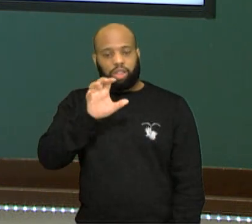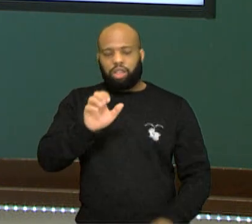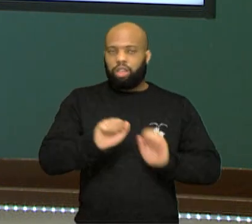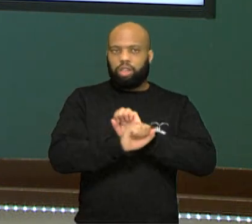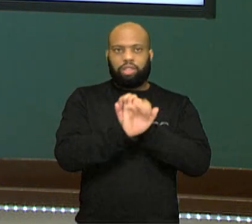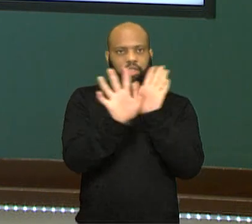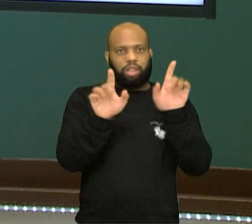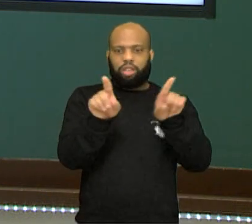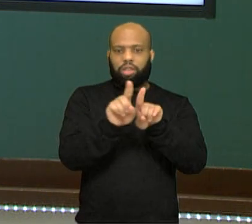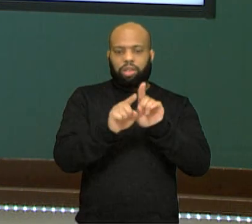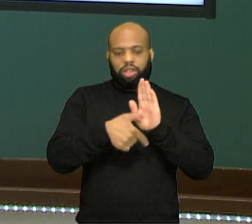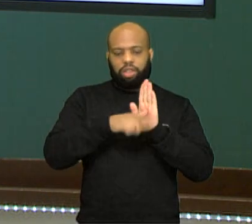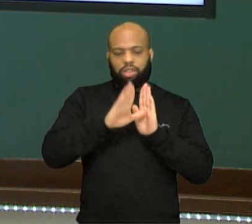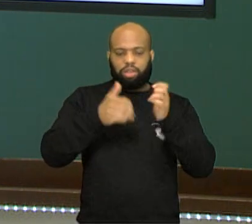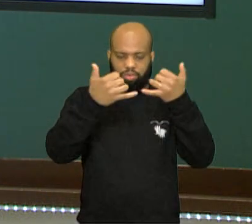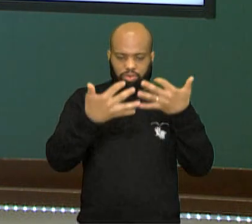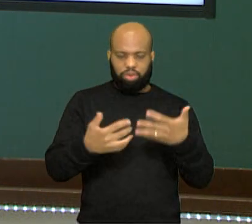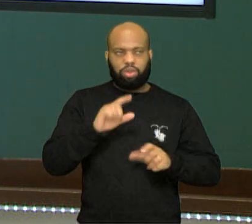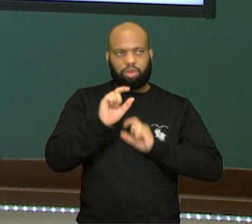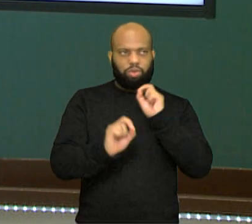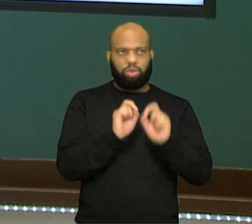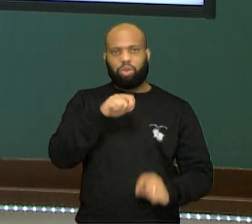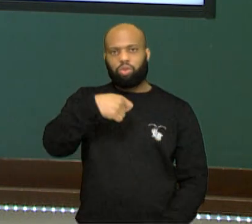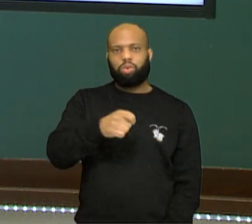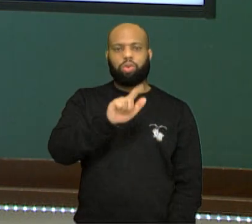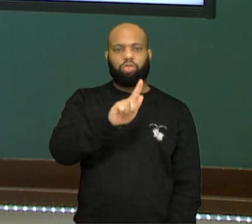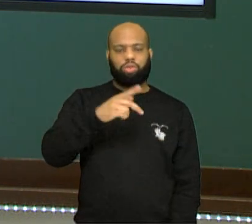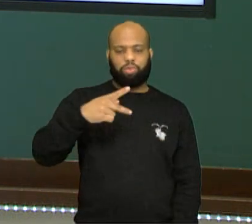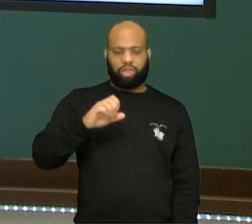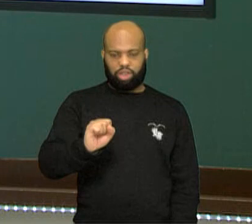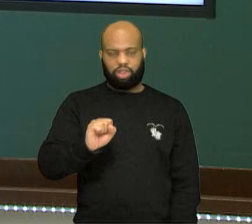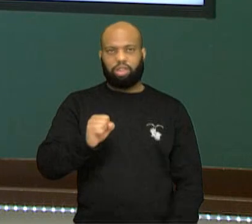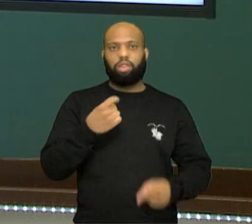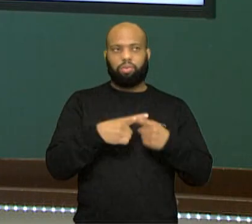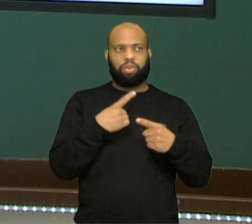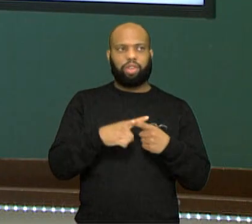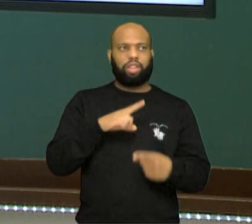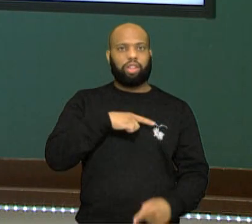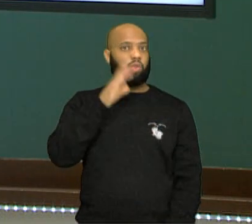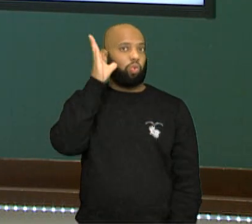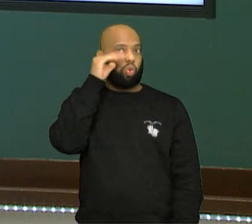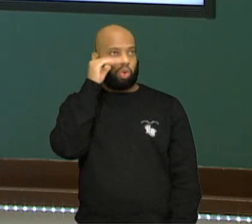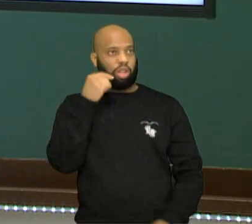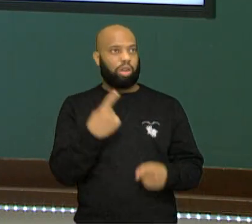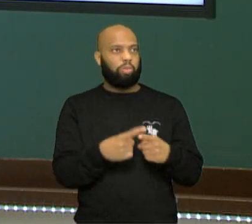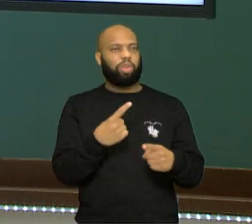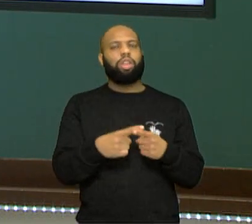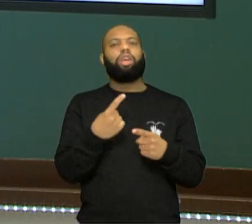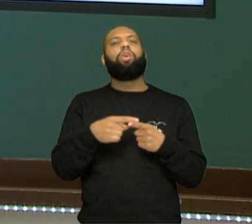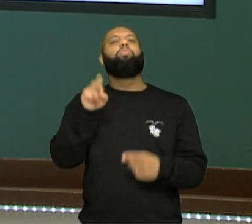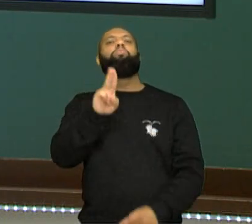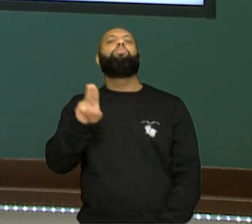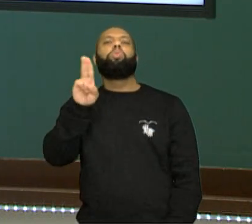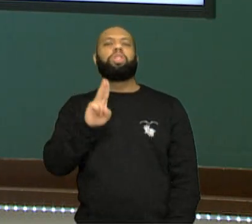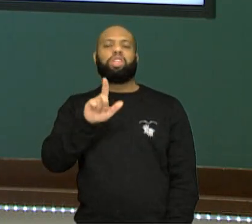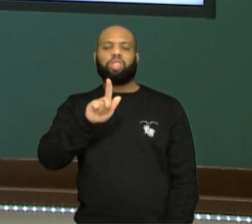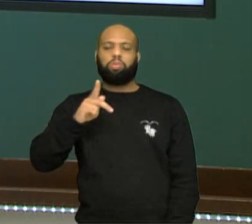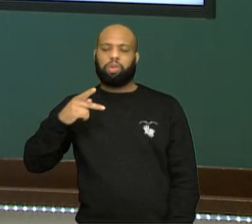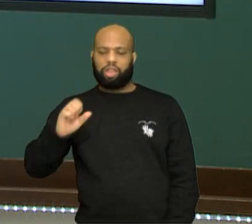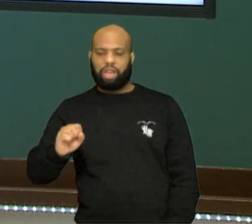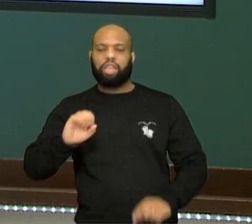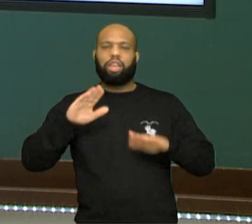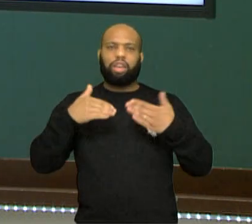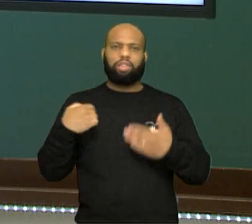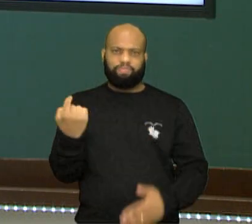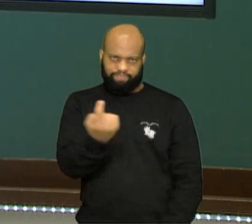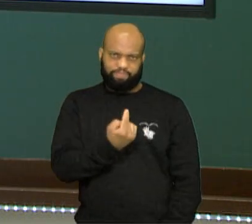clara, como eu contei para vocês, é a questão do GPS. É até curioso, sabiam o GPS para que foi utilizado? Não foi exatamente para a